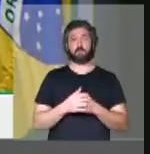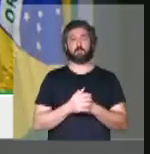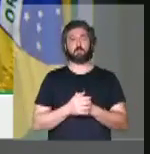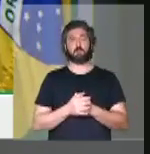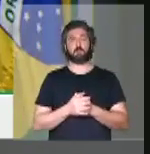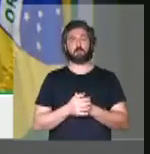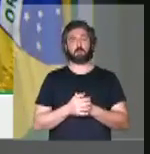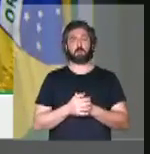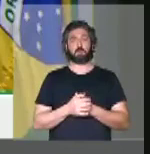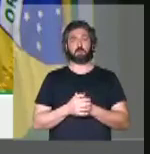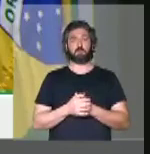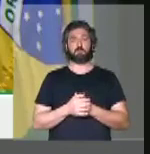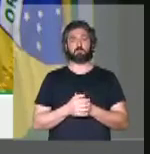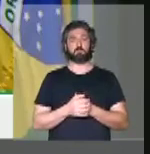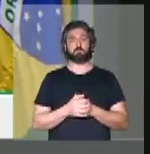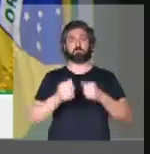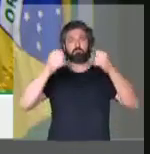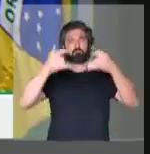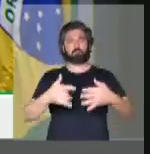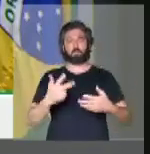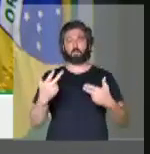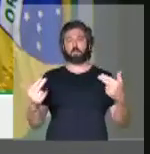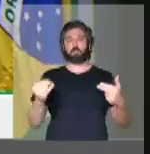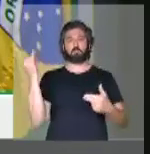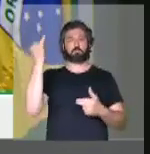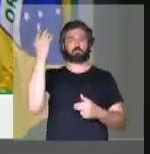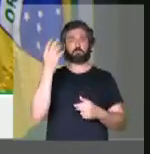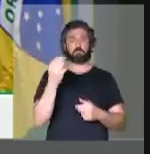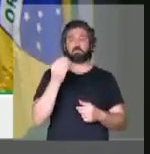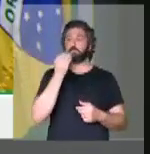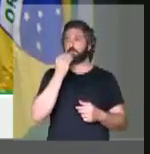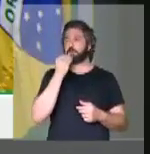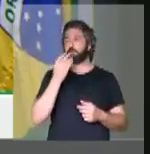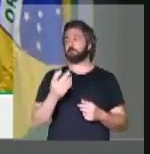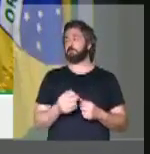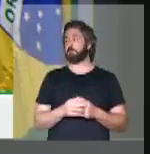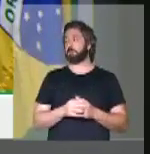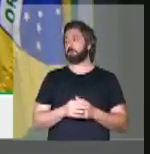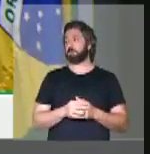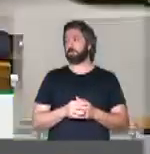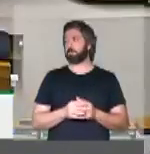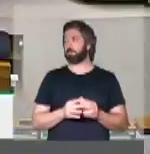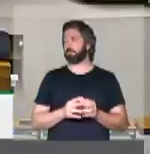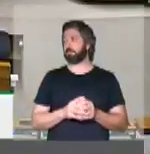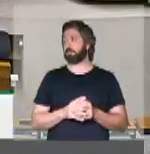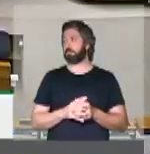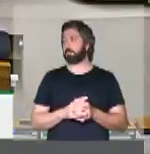ele traz considerações da maior importância que deveriam